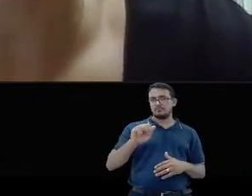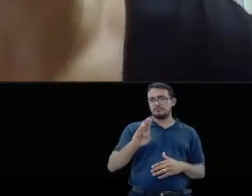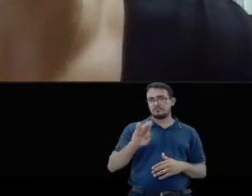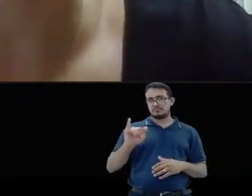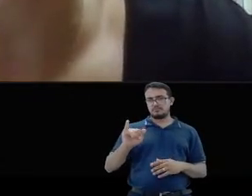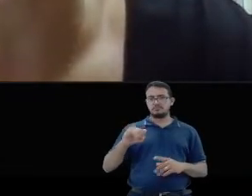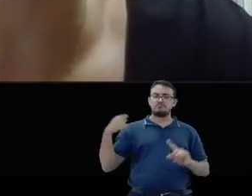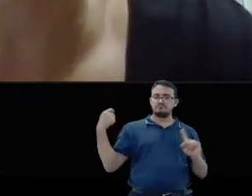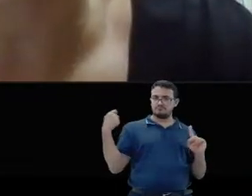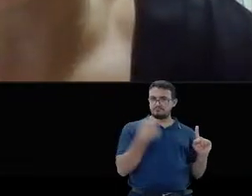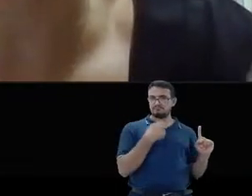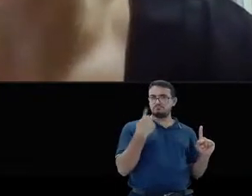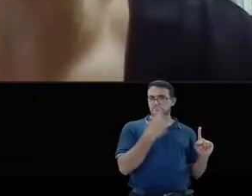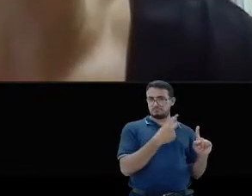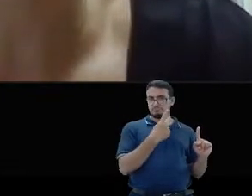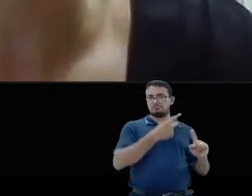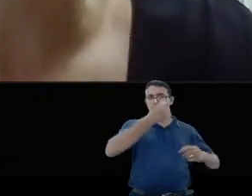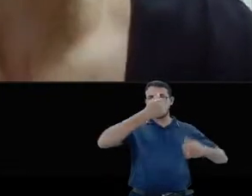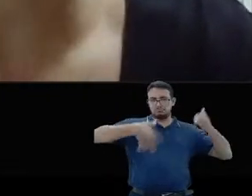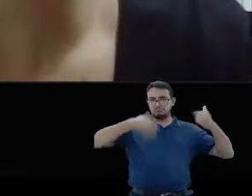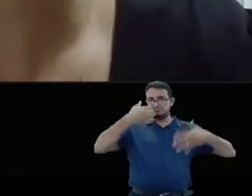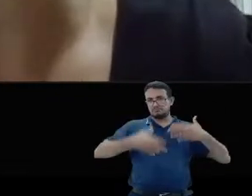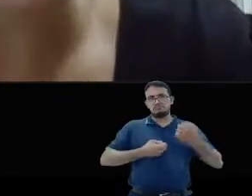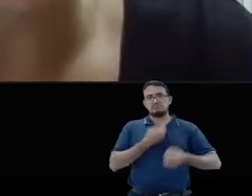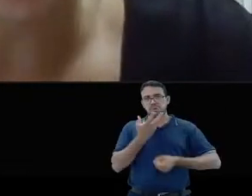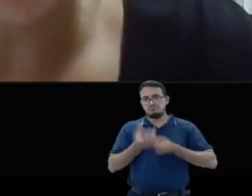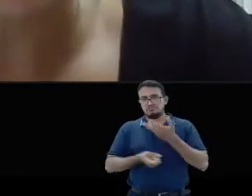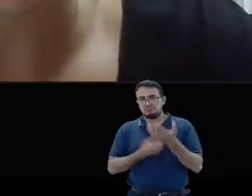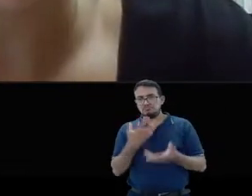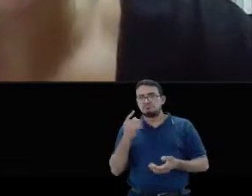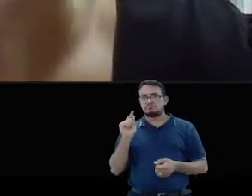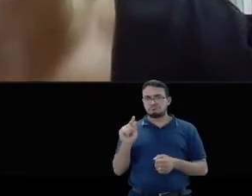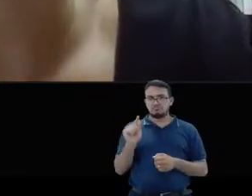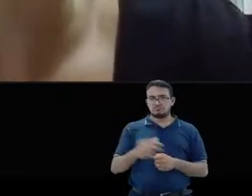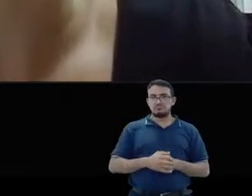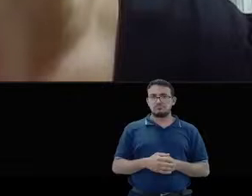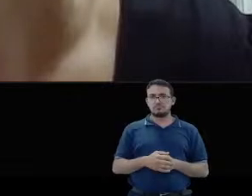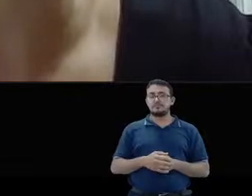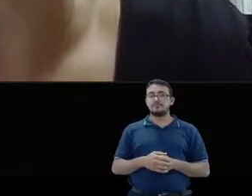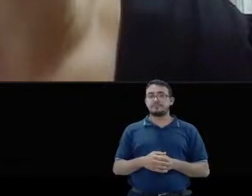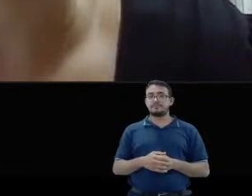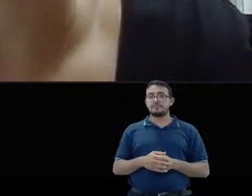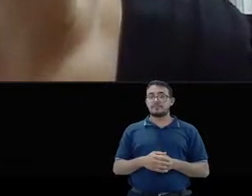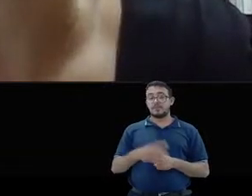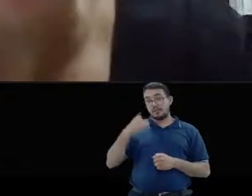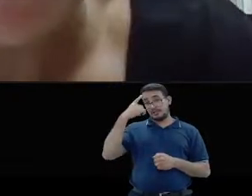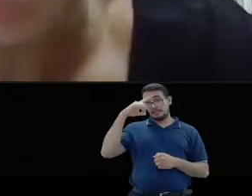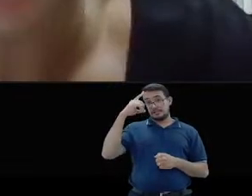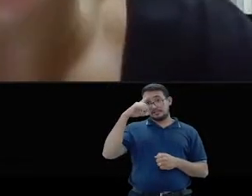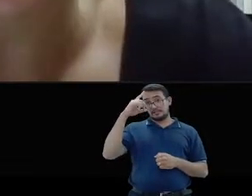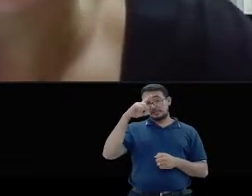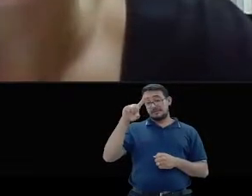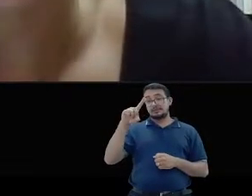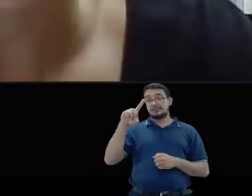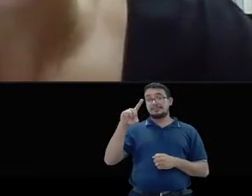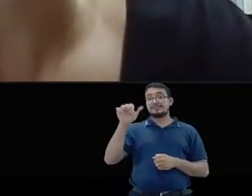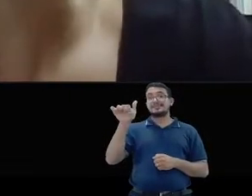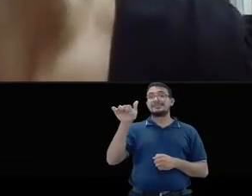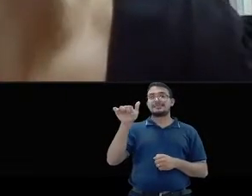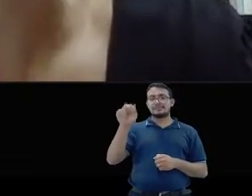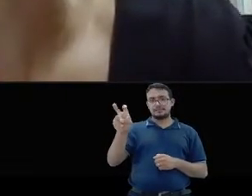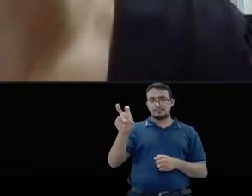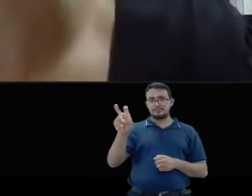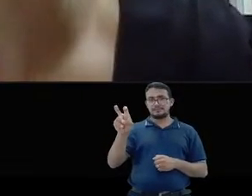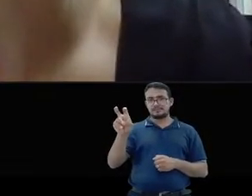em depoimento pessoal, ele confessa, né, se tivesse ocorrido, teria sido por 15 dias, somente por 15 dias.